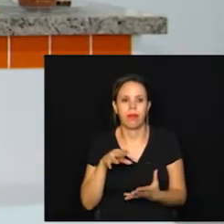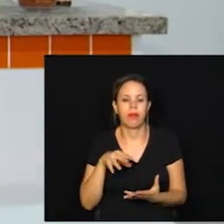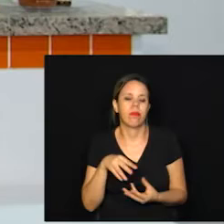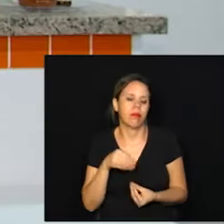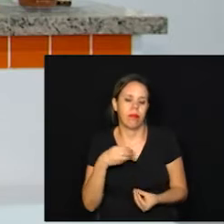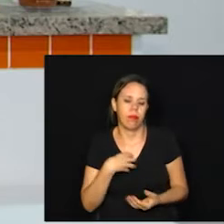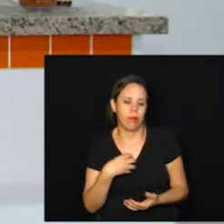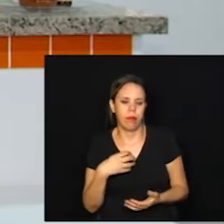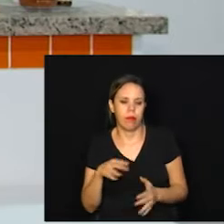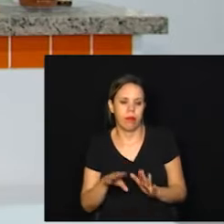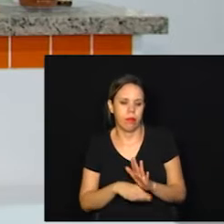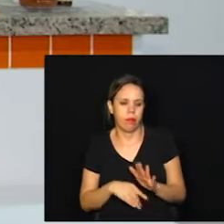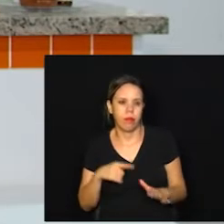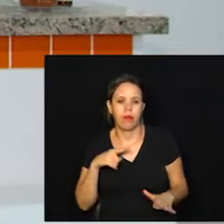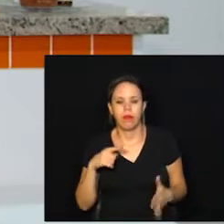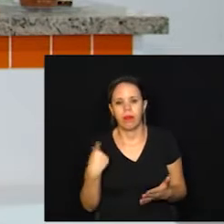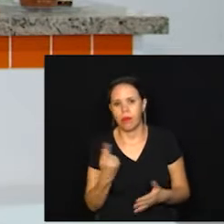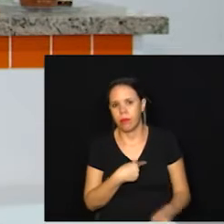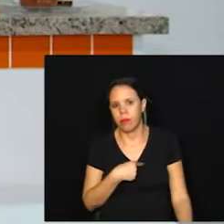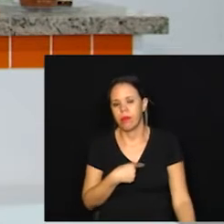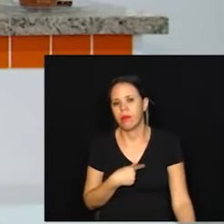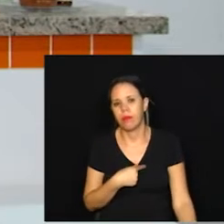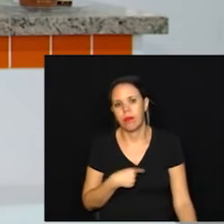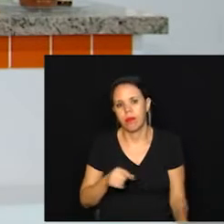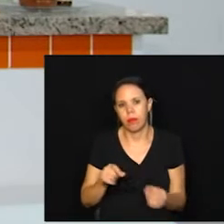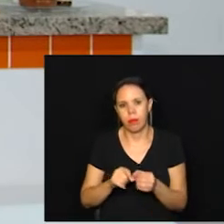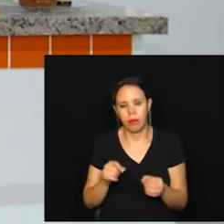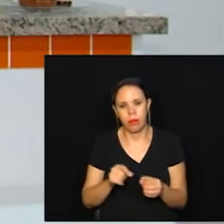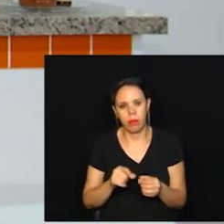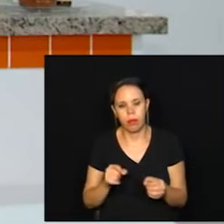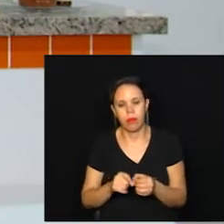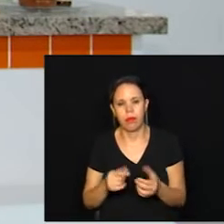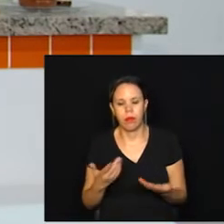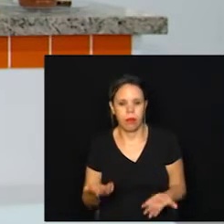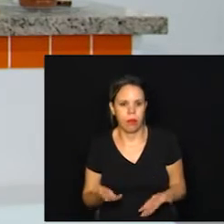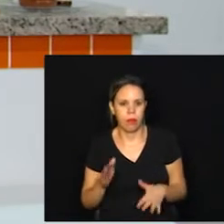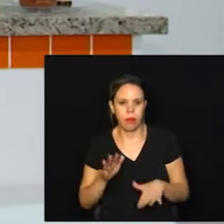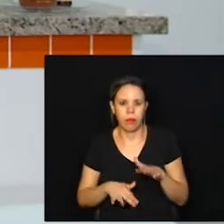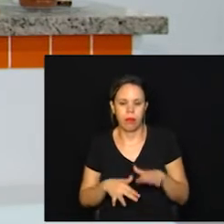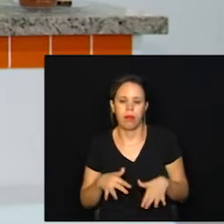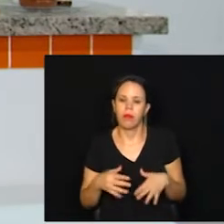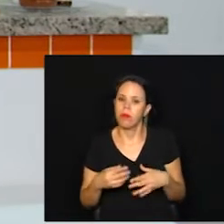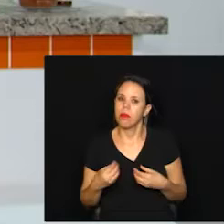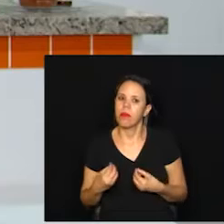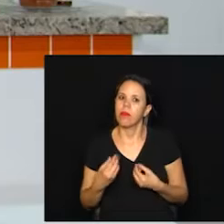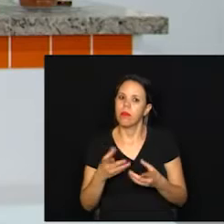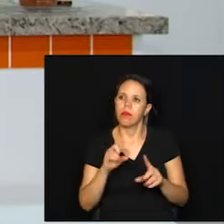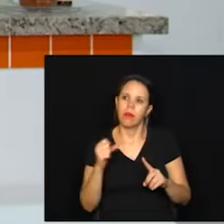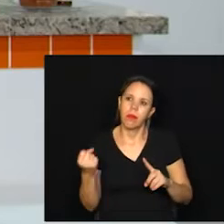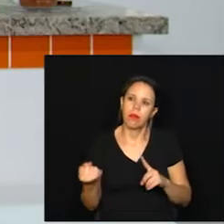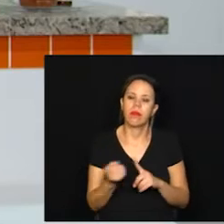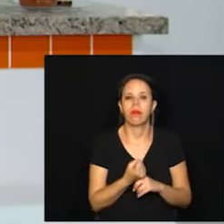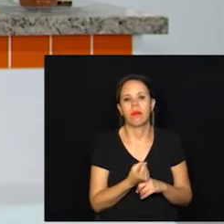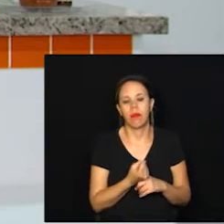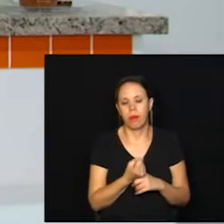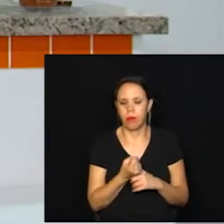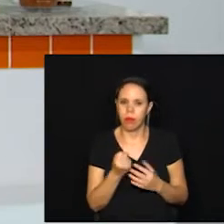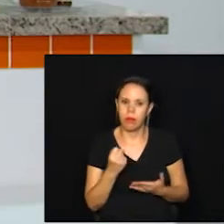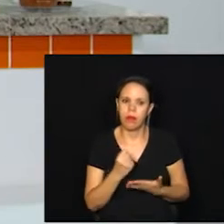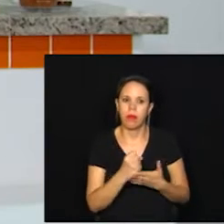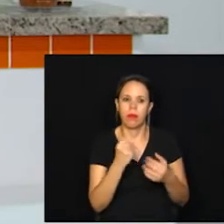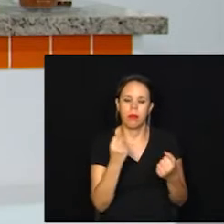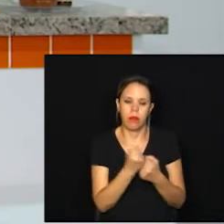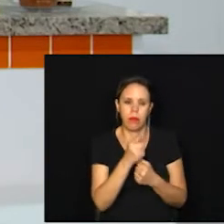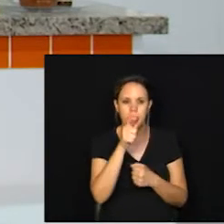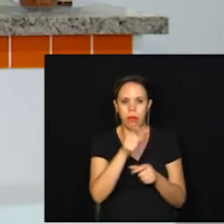Então, tem essa parte de a gente fazer acolhida, a parte, às vezes, encaminhamento, assistencial. Então, essa parte da